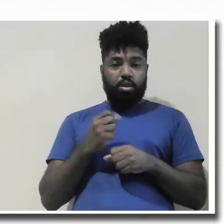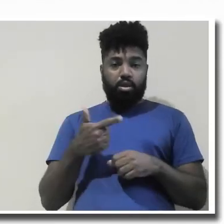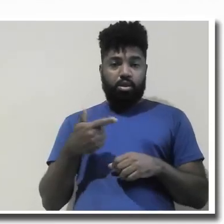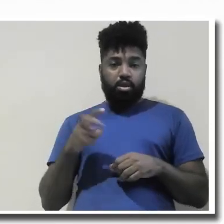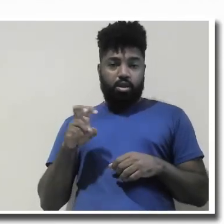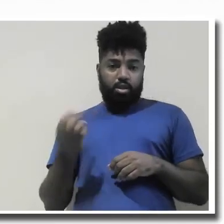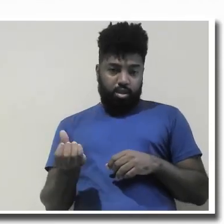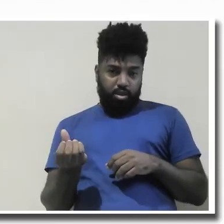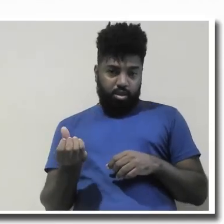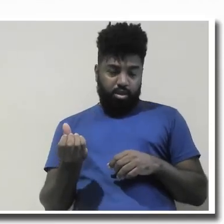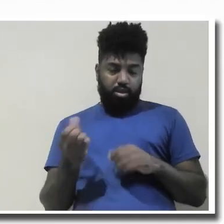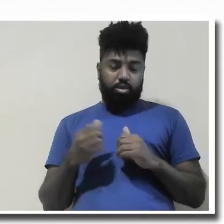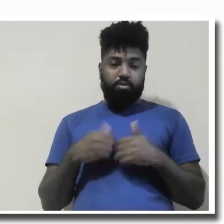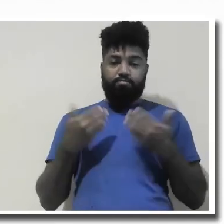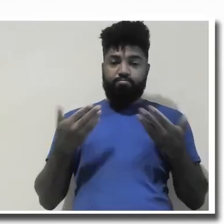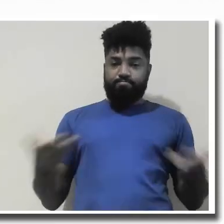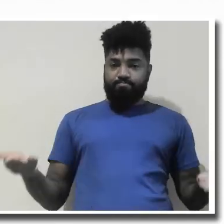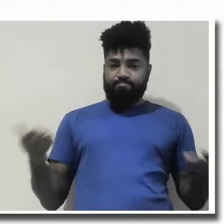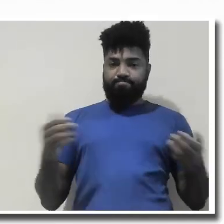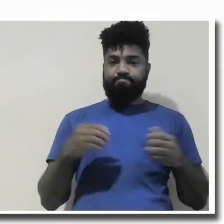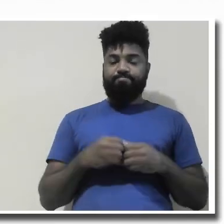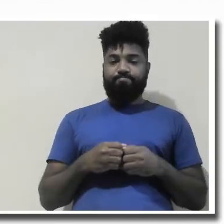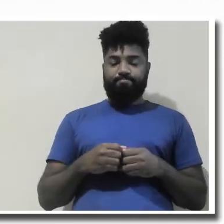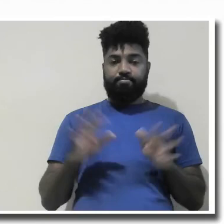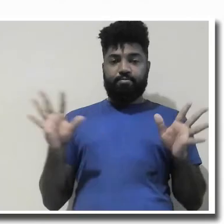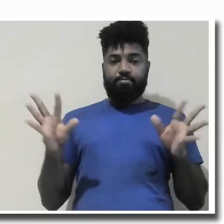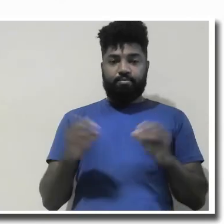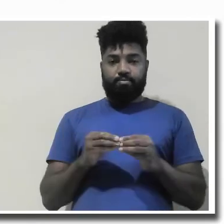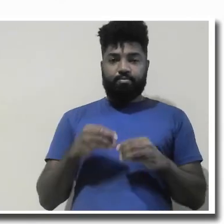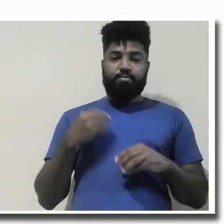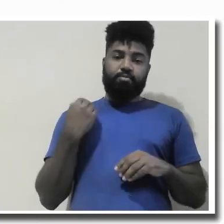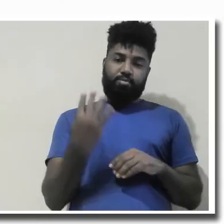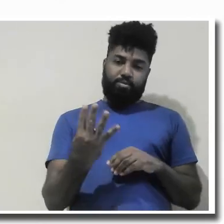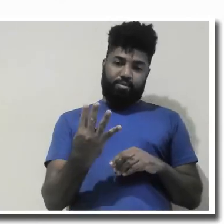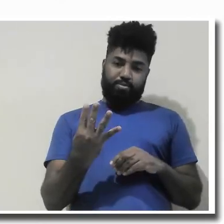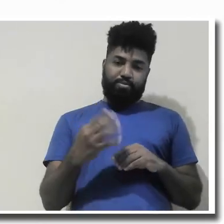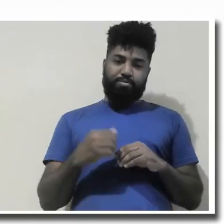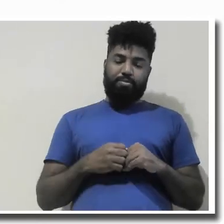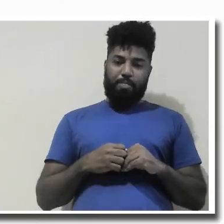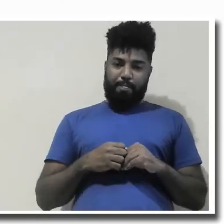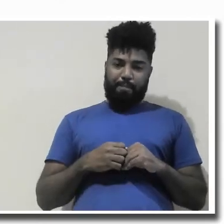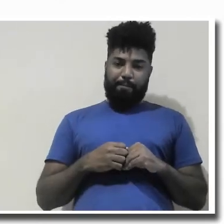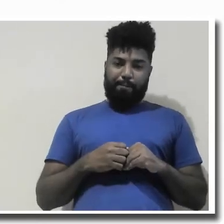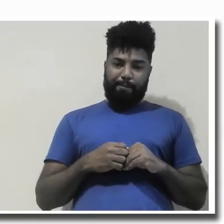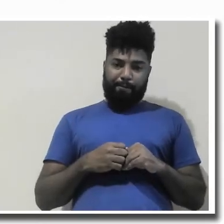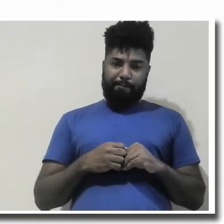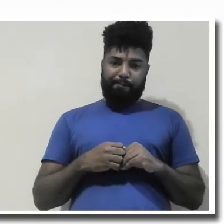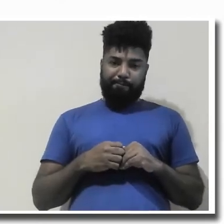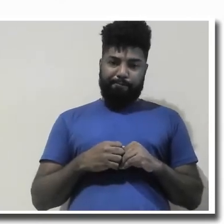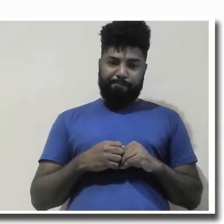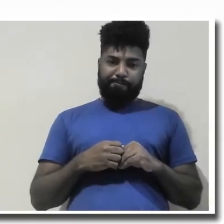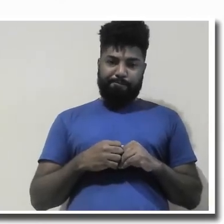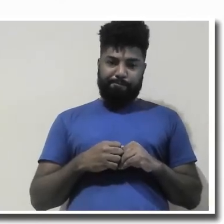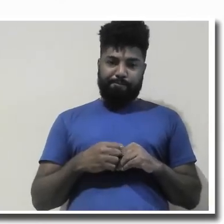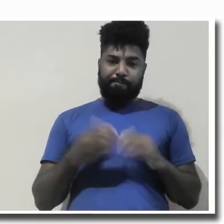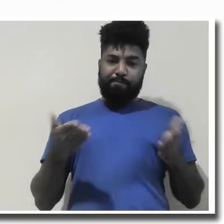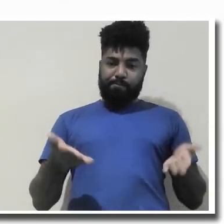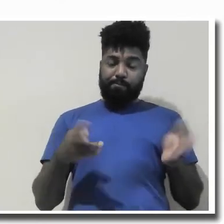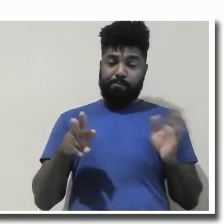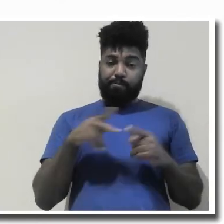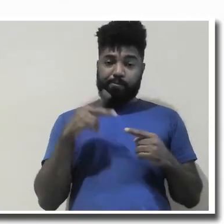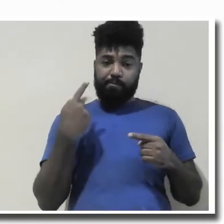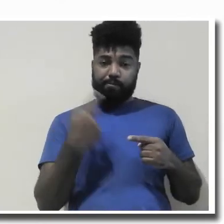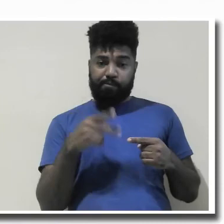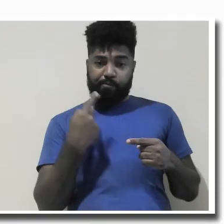256, então este resultado é 4. Então, esta propriedade pode